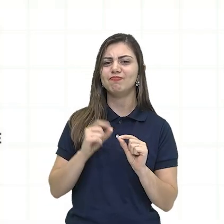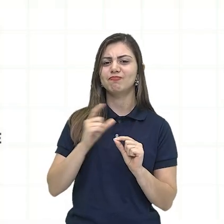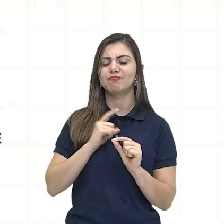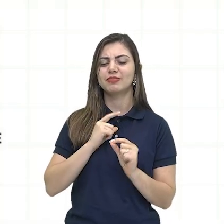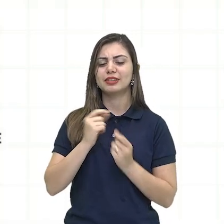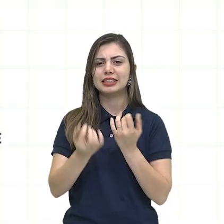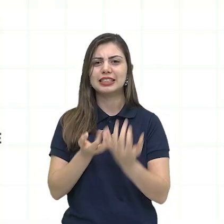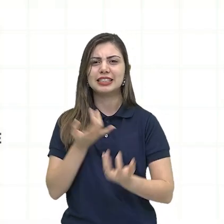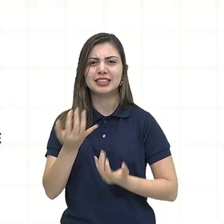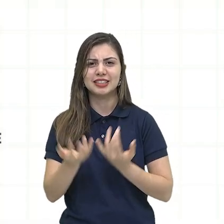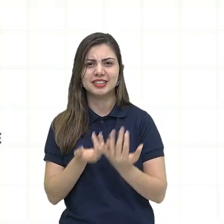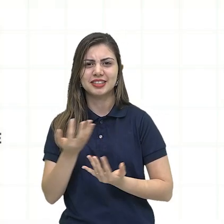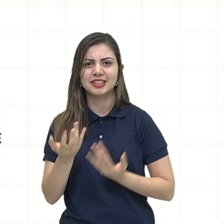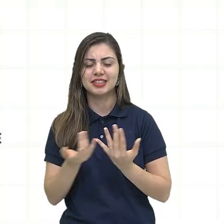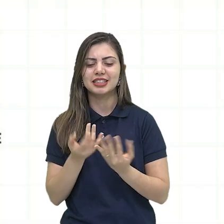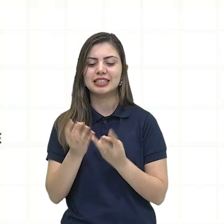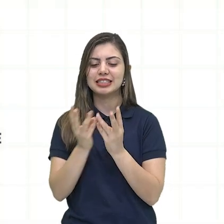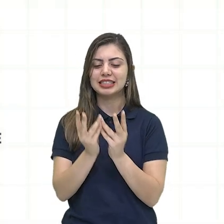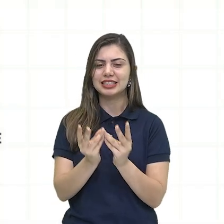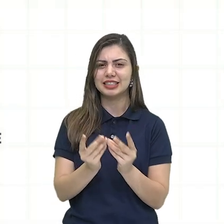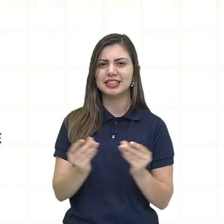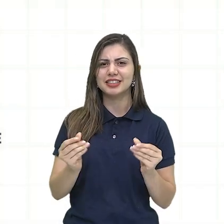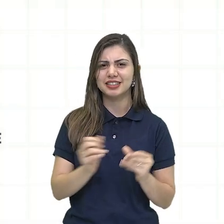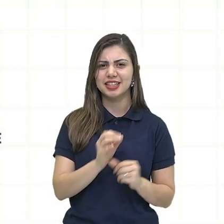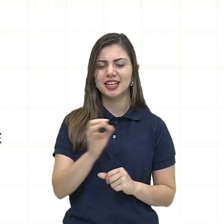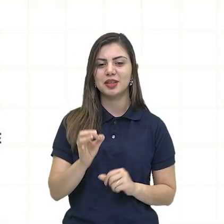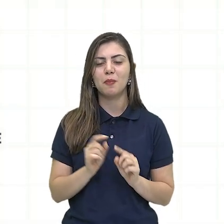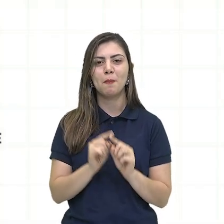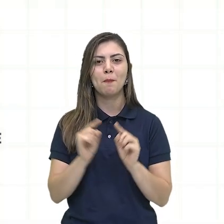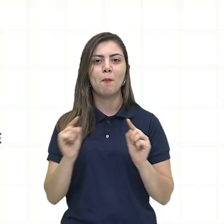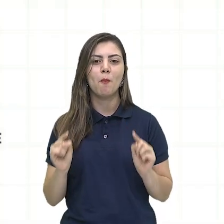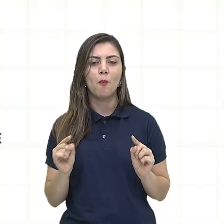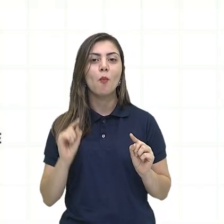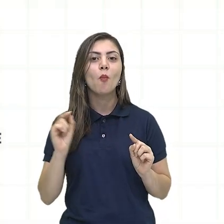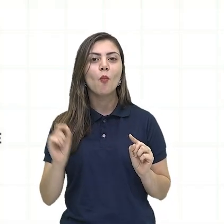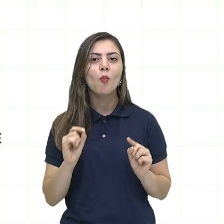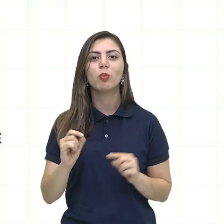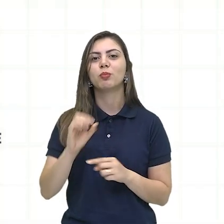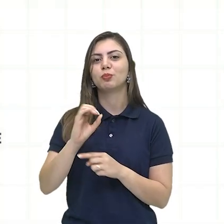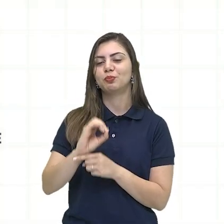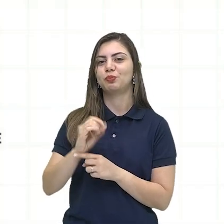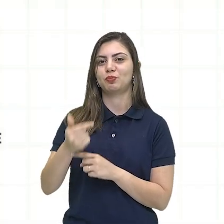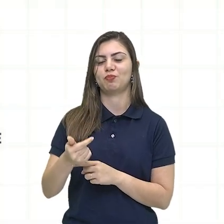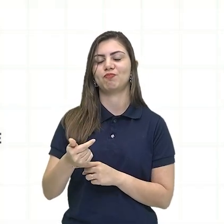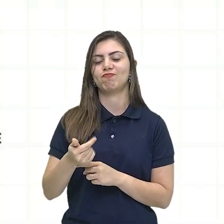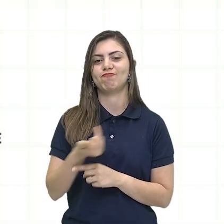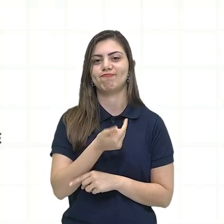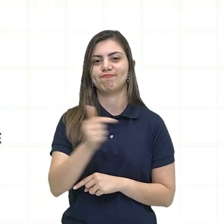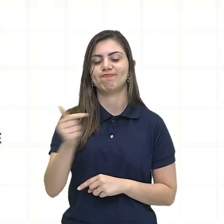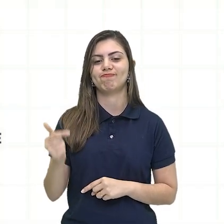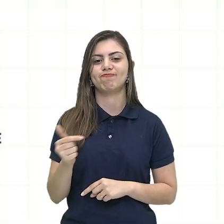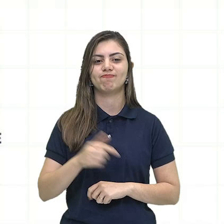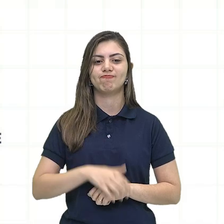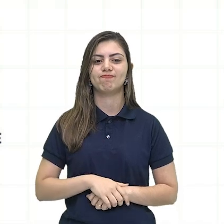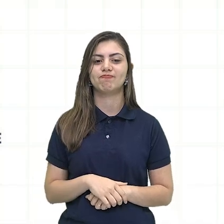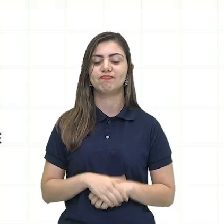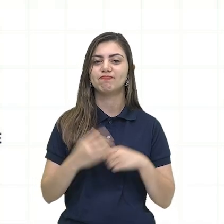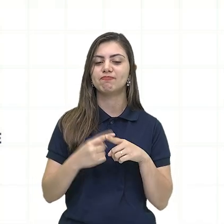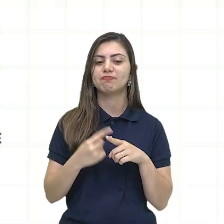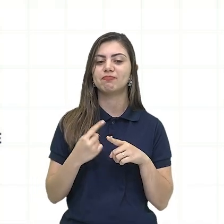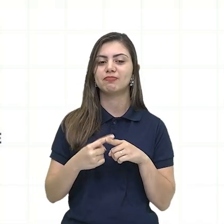decomposição pelo calor, certo? Mas na ausência de oxigênio, porque assim,